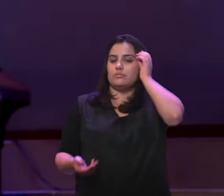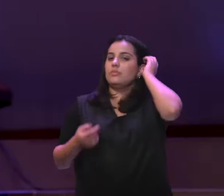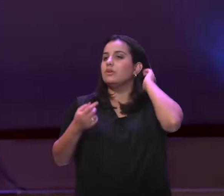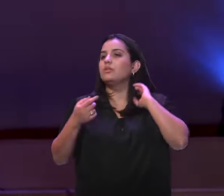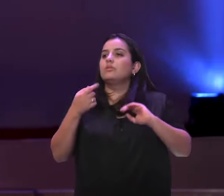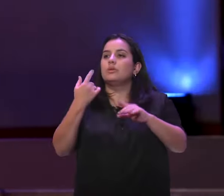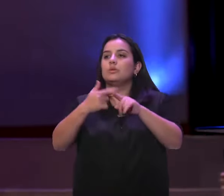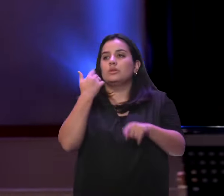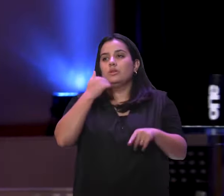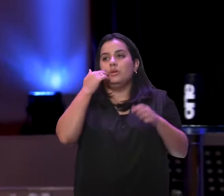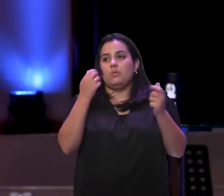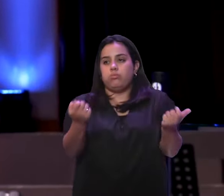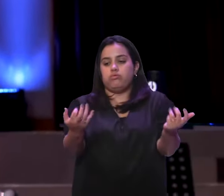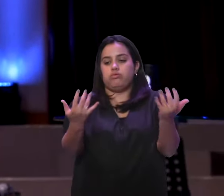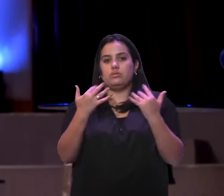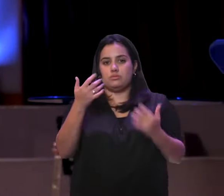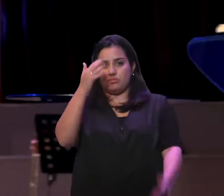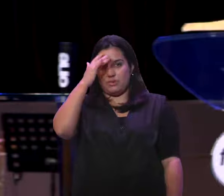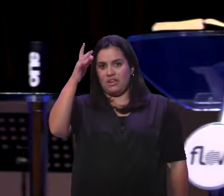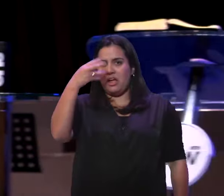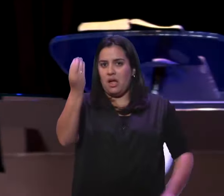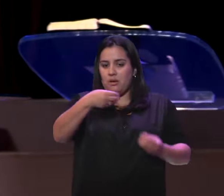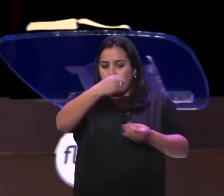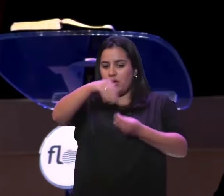Você imagina como estava a bagunça?